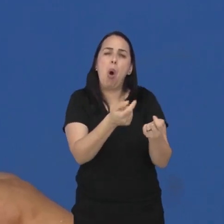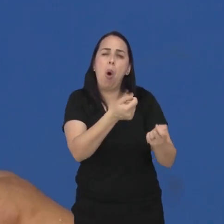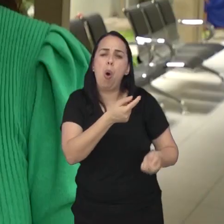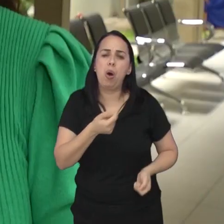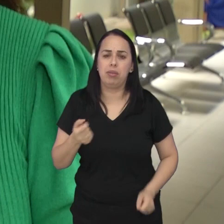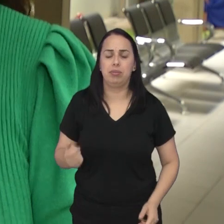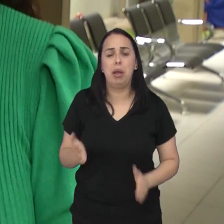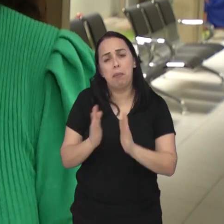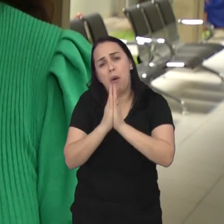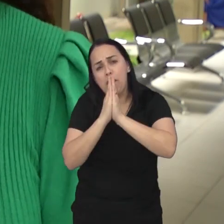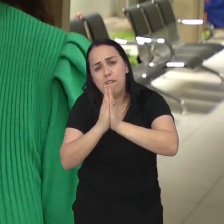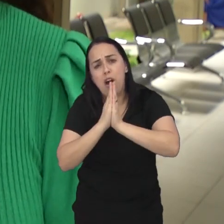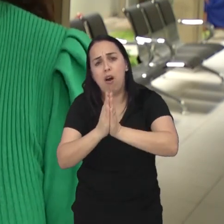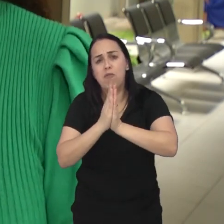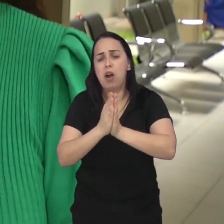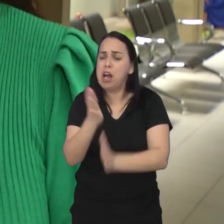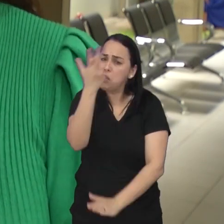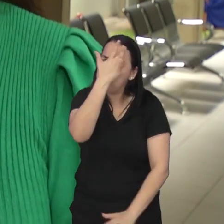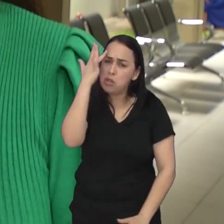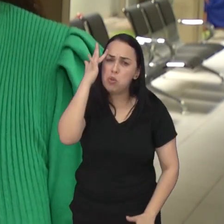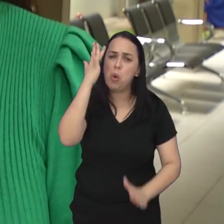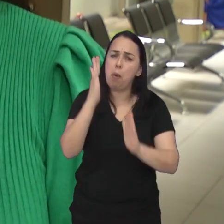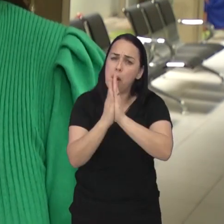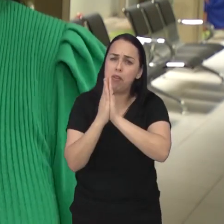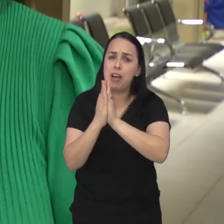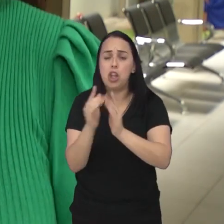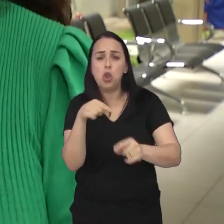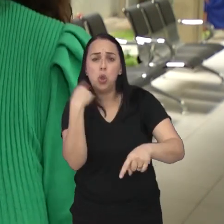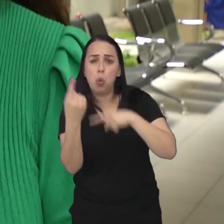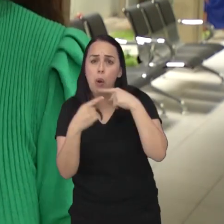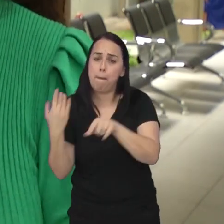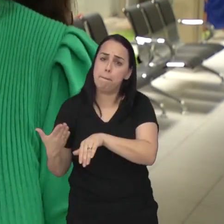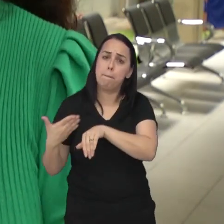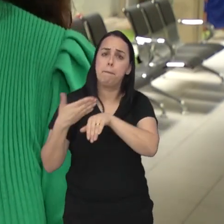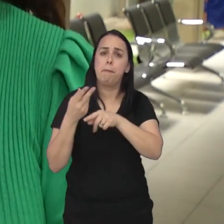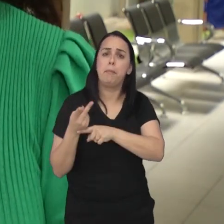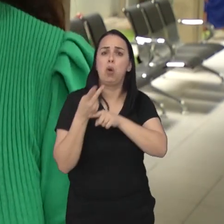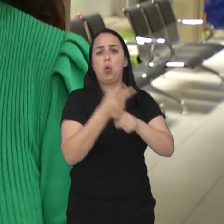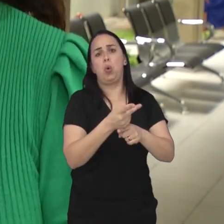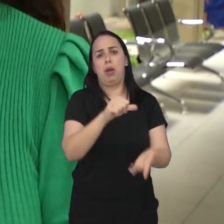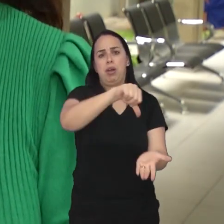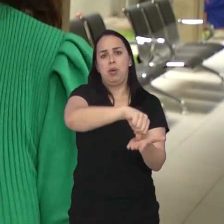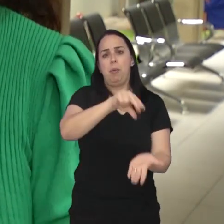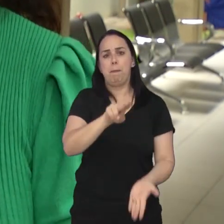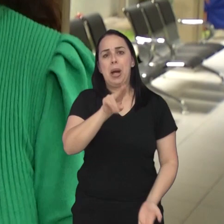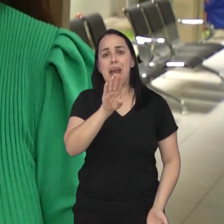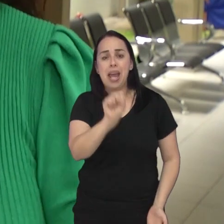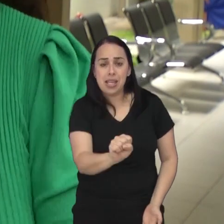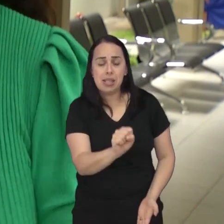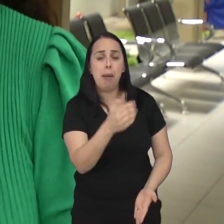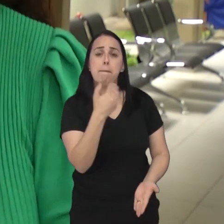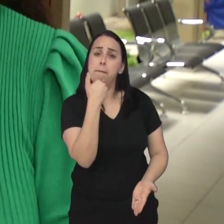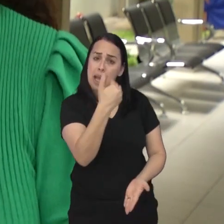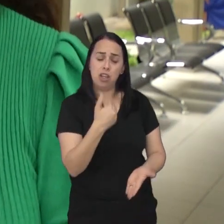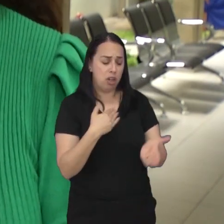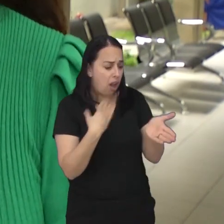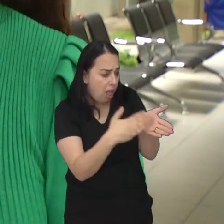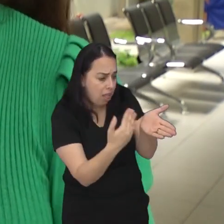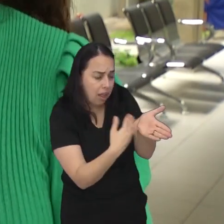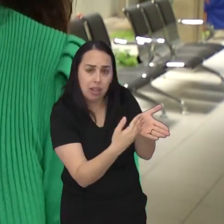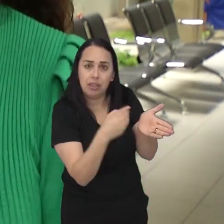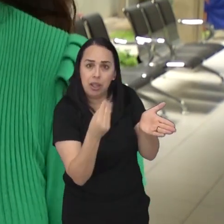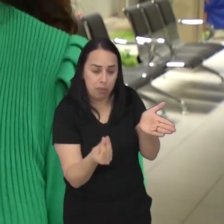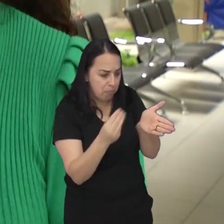ideal. Gostaria de fazer um apelo, né, para as pessoas, se tiver dúvida, vai na unidade básica de saúde, pede para olhar a